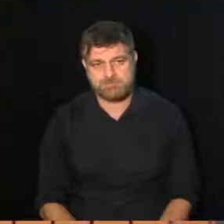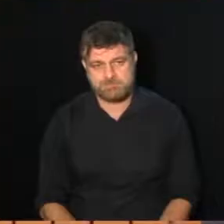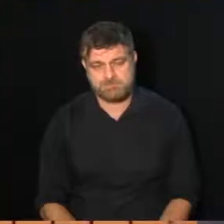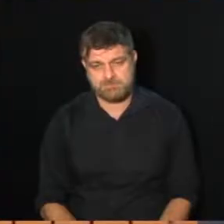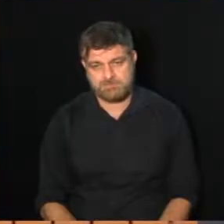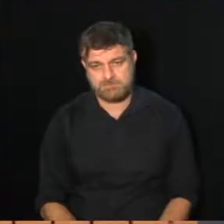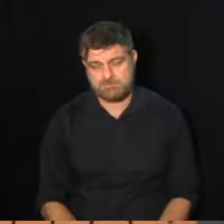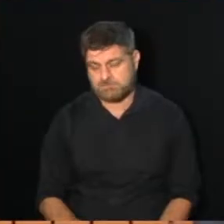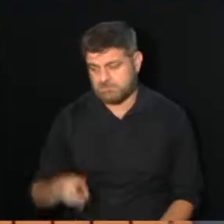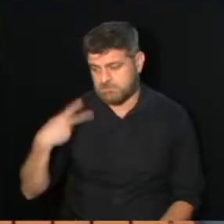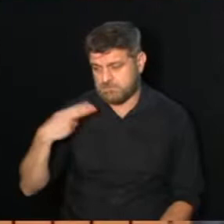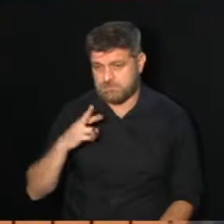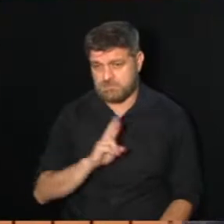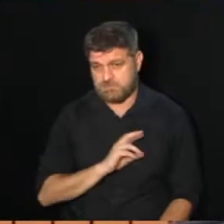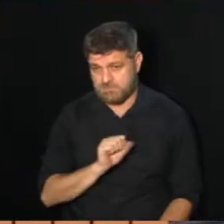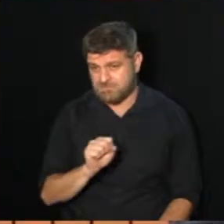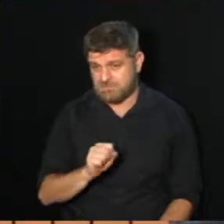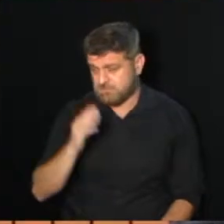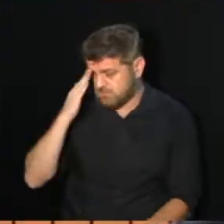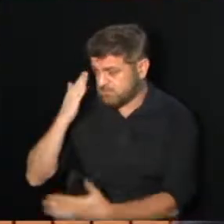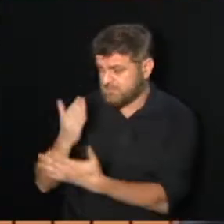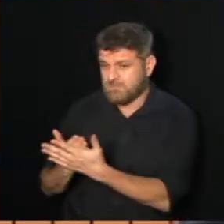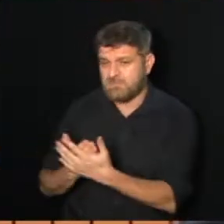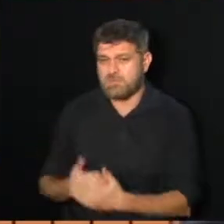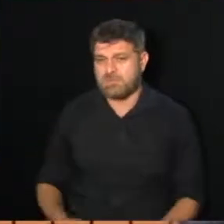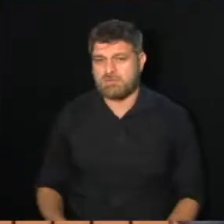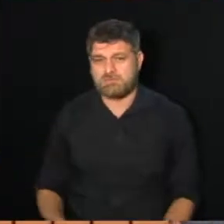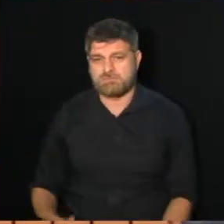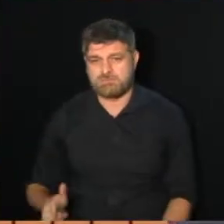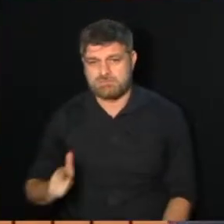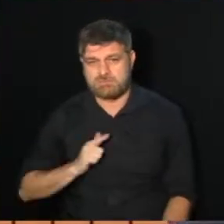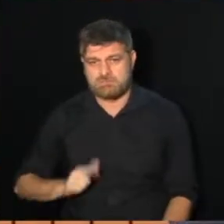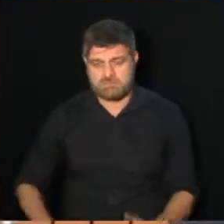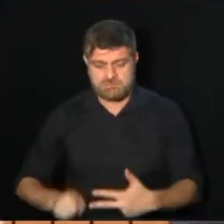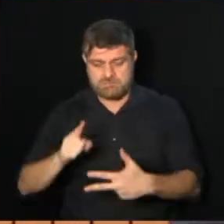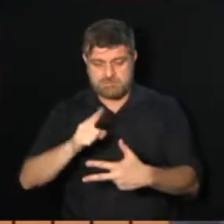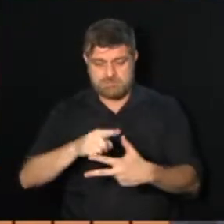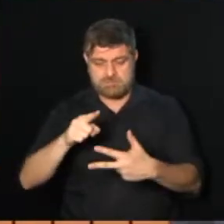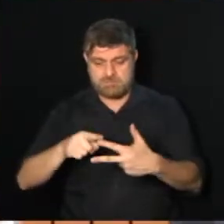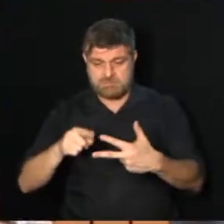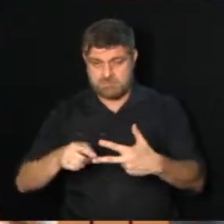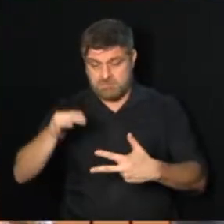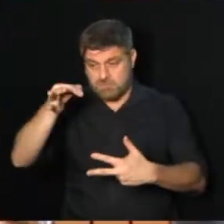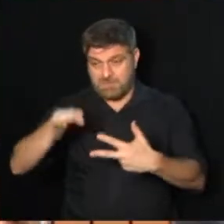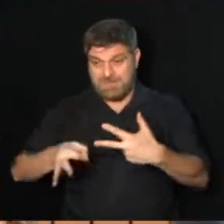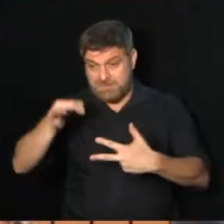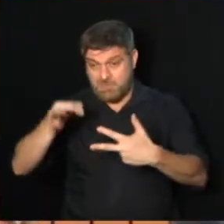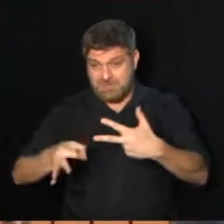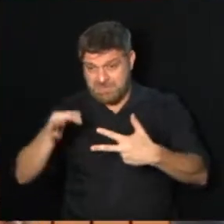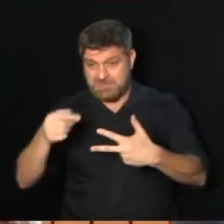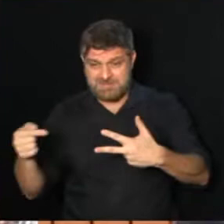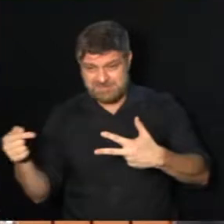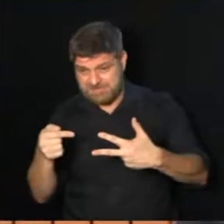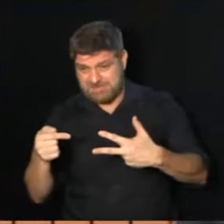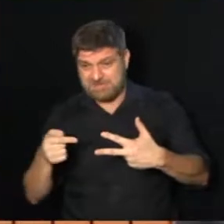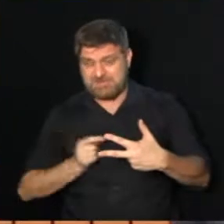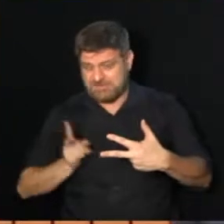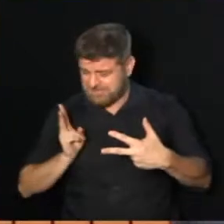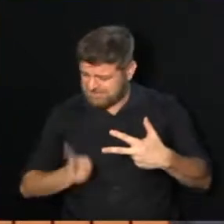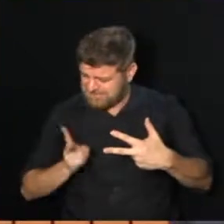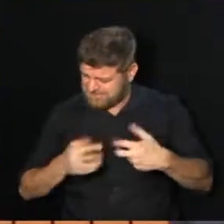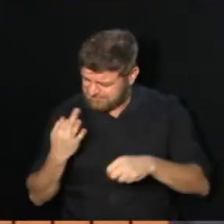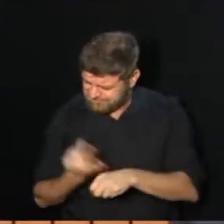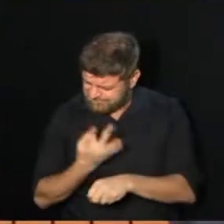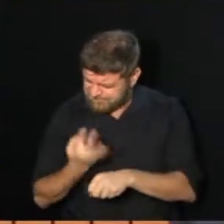Vereador Rossini, eu acredito piamente que os poderes constituídos, legislativo, executivo e judiciário, eles têm que continuar essa